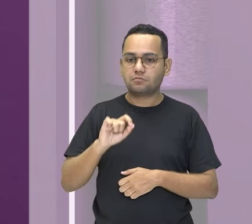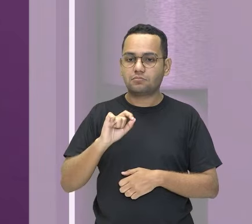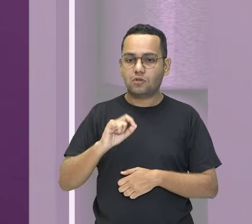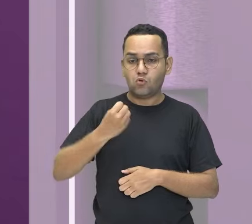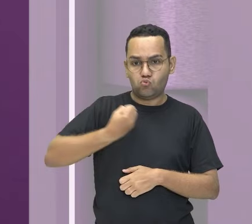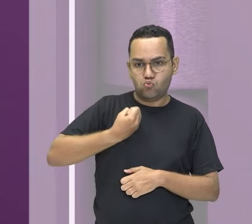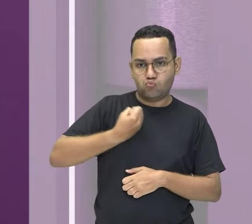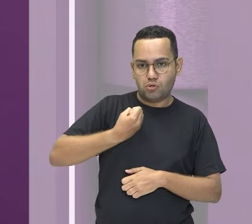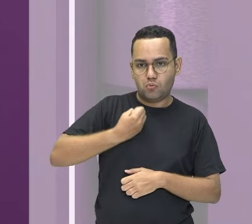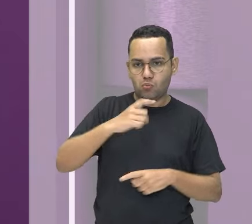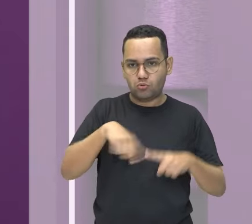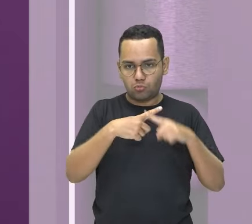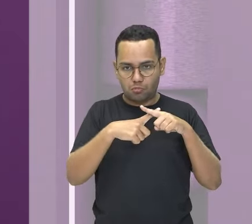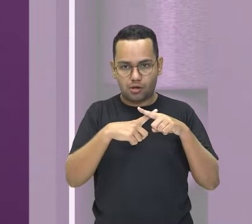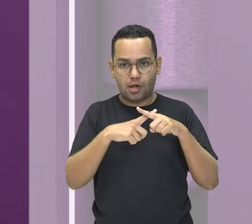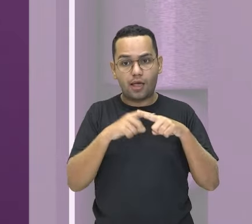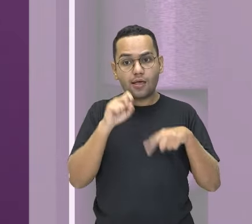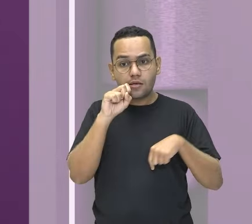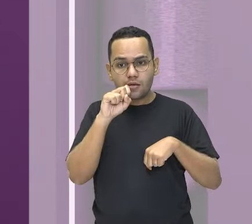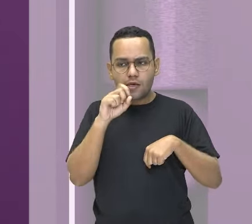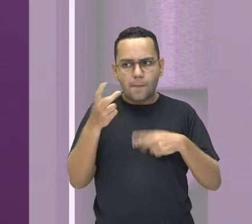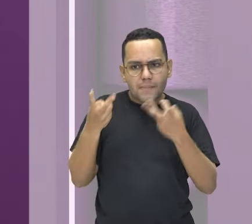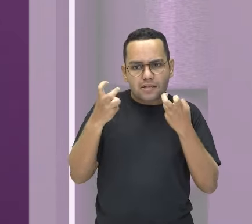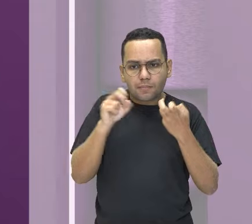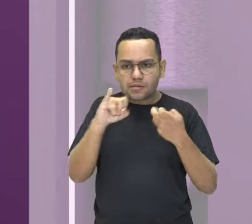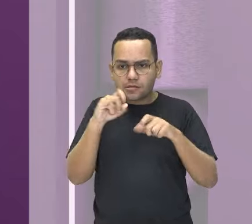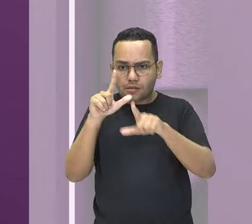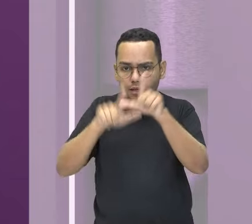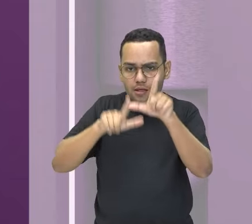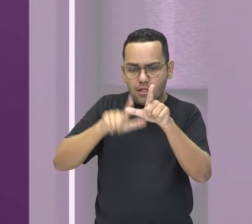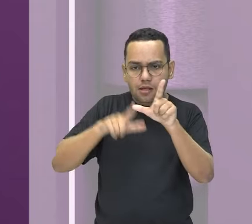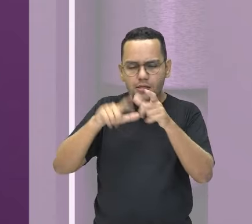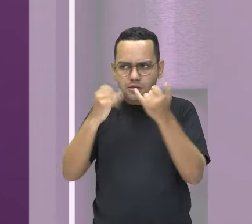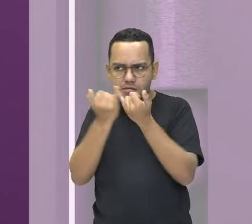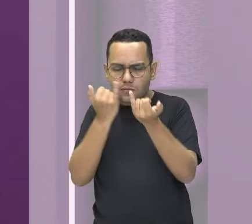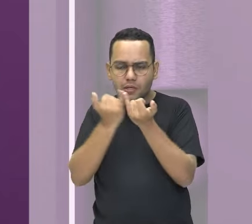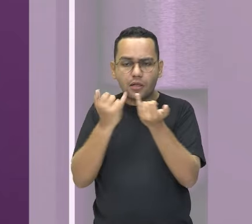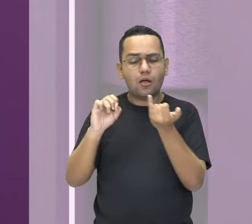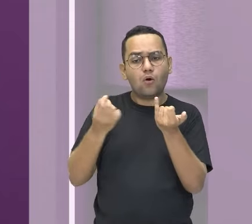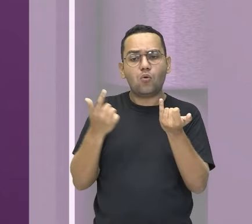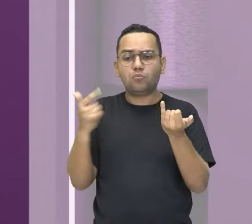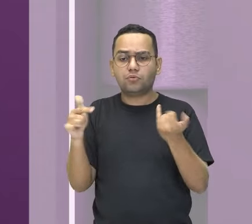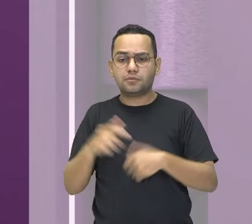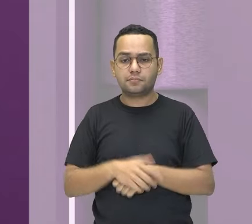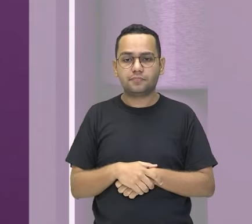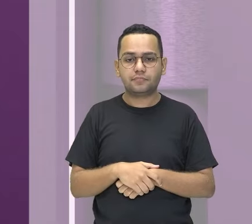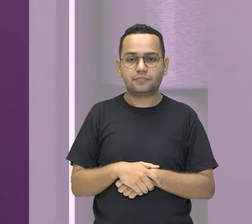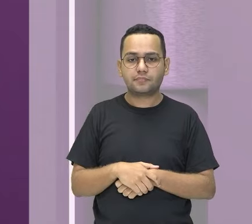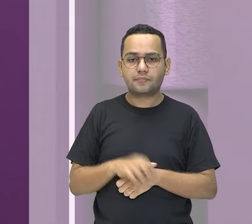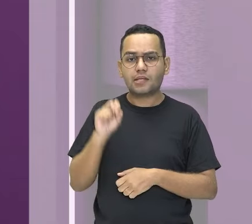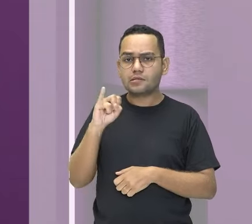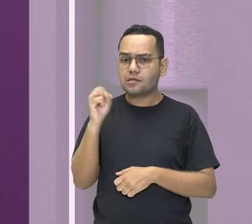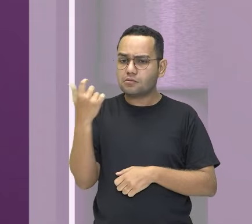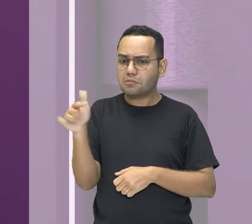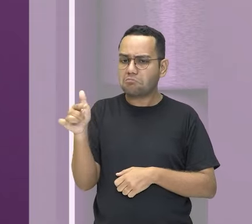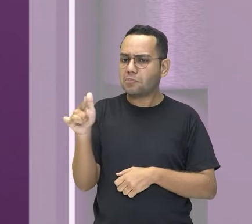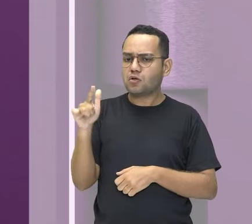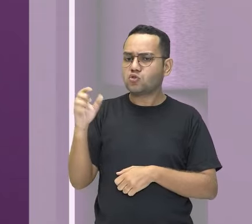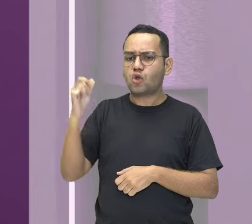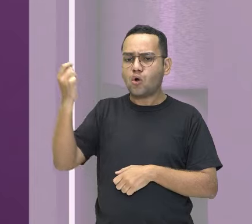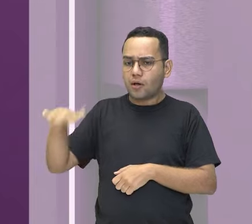se na minha parte literal possui a mesma base ou não. Se não possui a mesma base, tá? Eu só vou repetir.